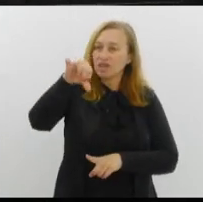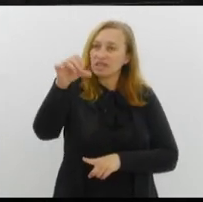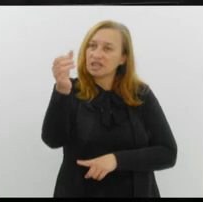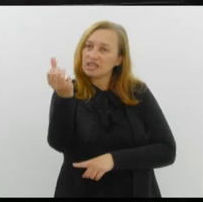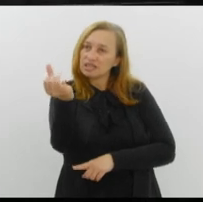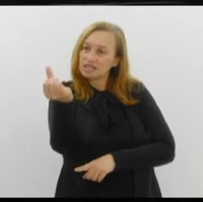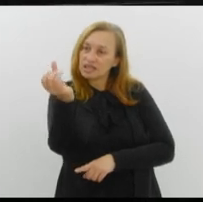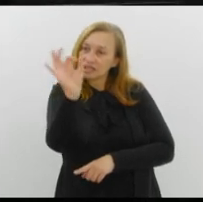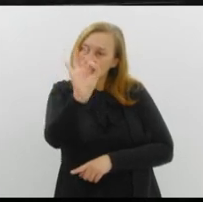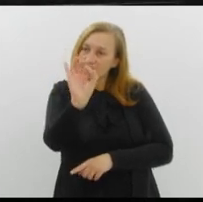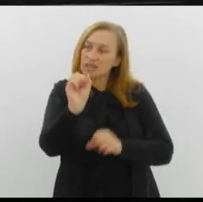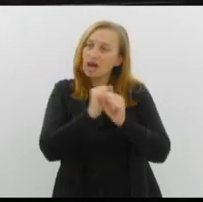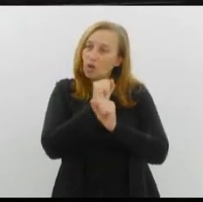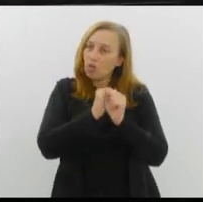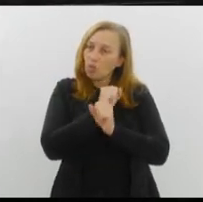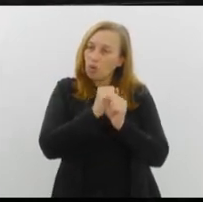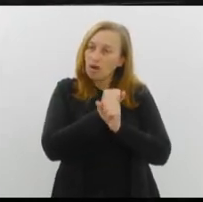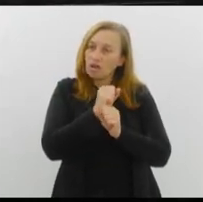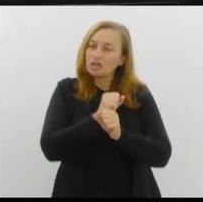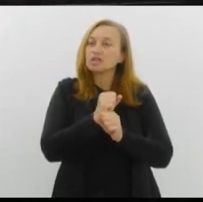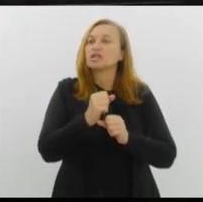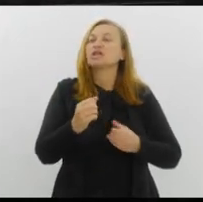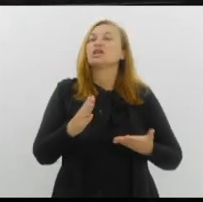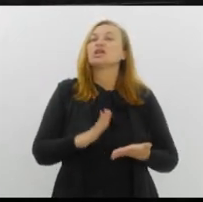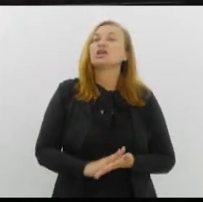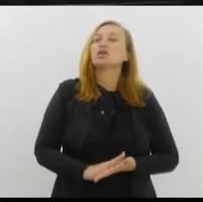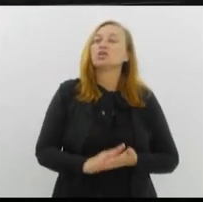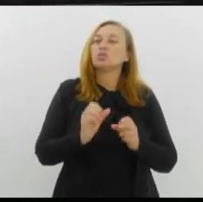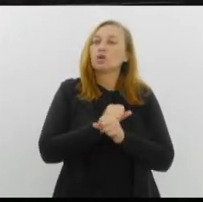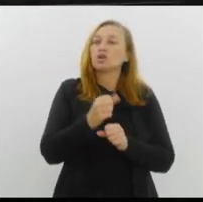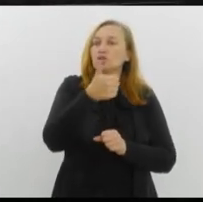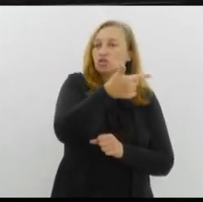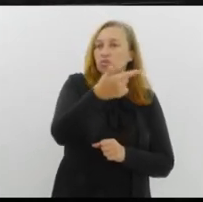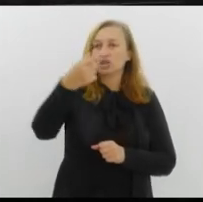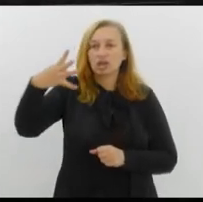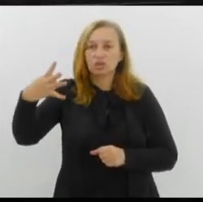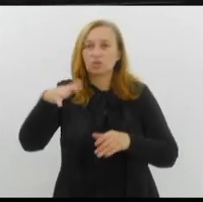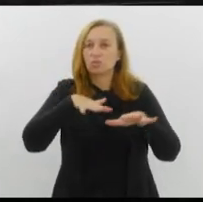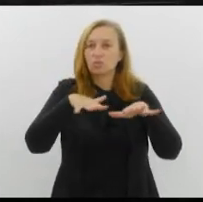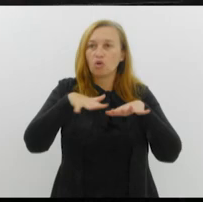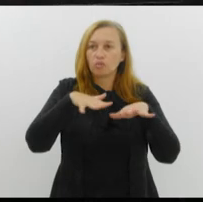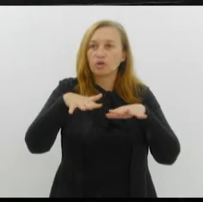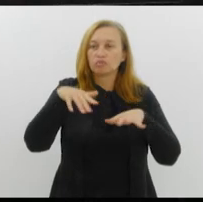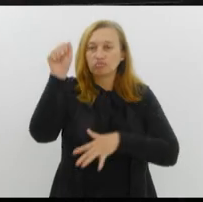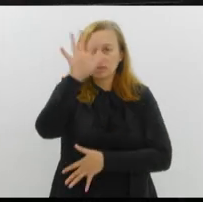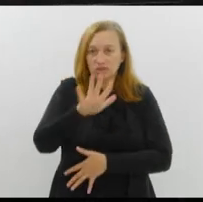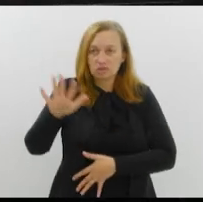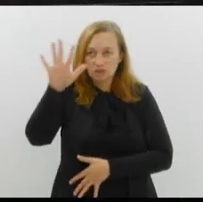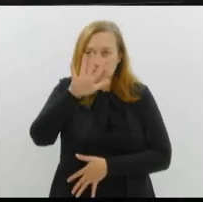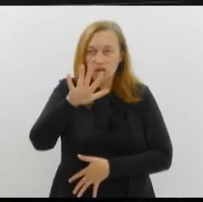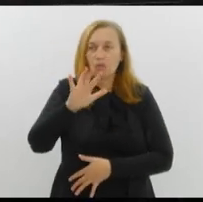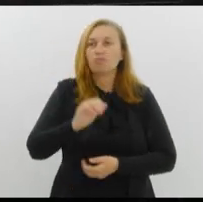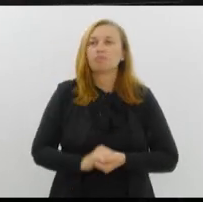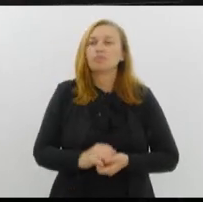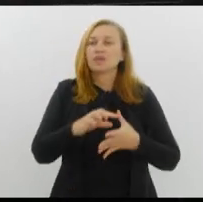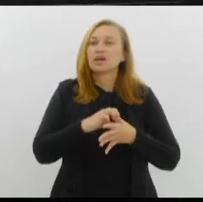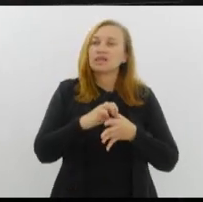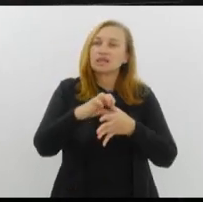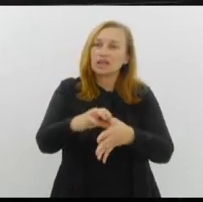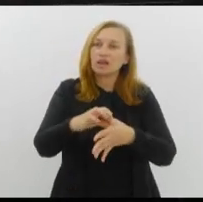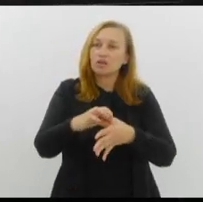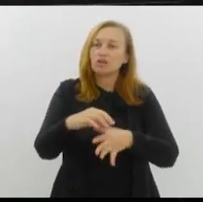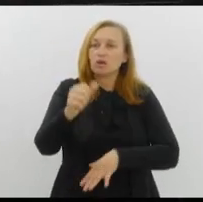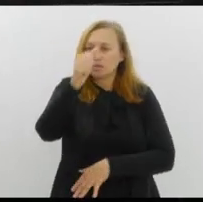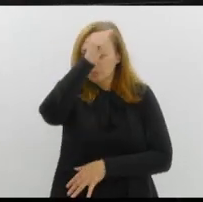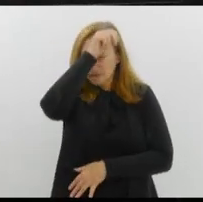148 de 2014, num grande movimento nacional, liderado pelo então